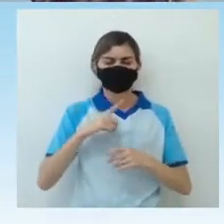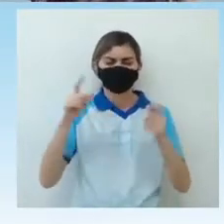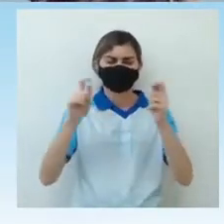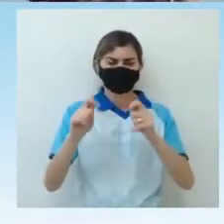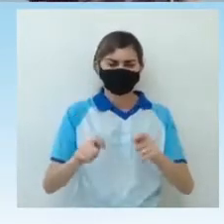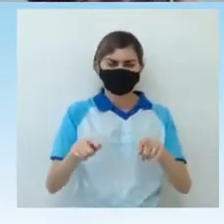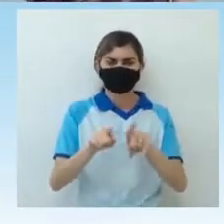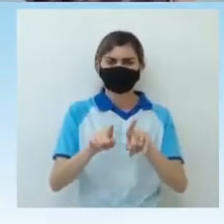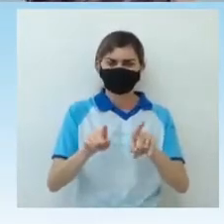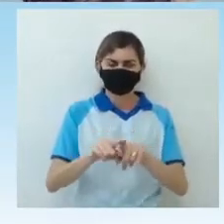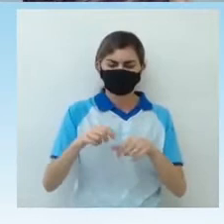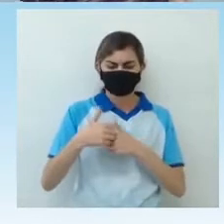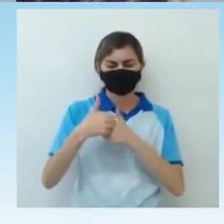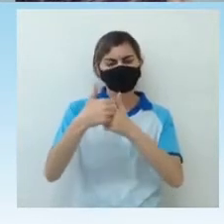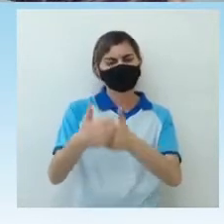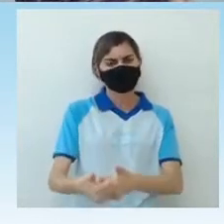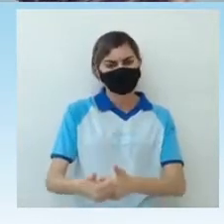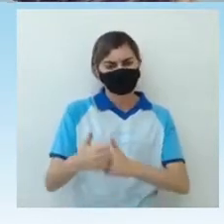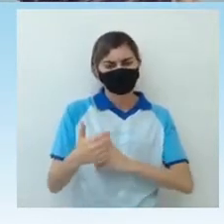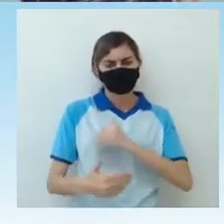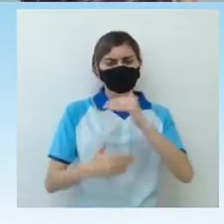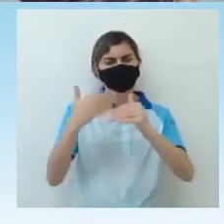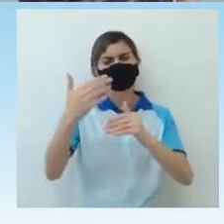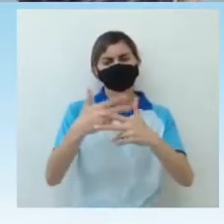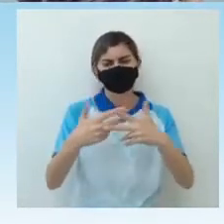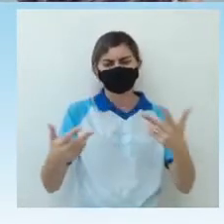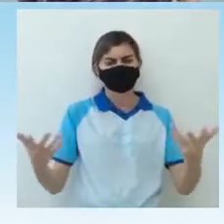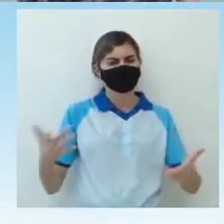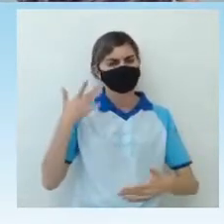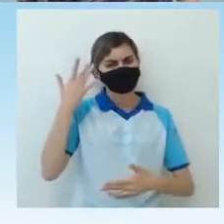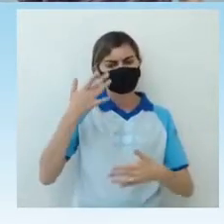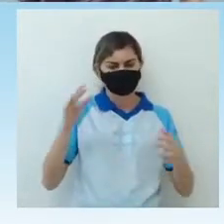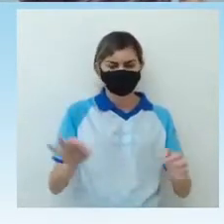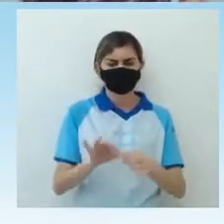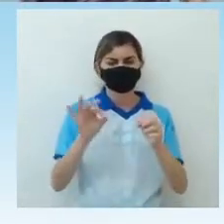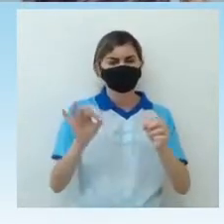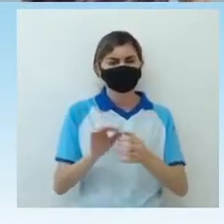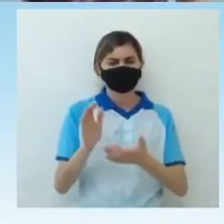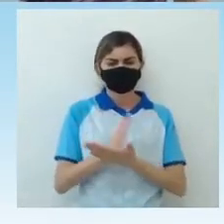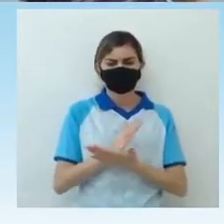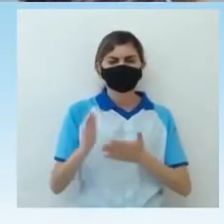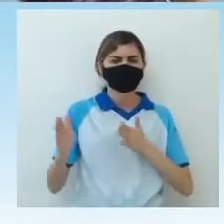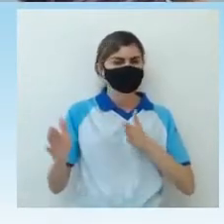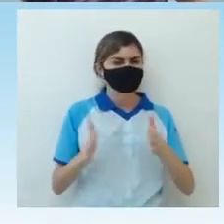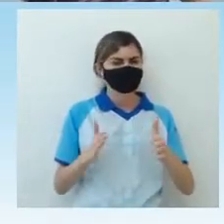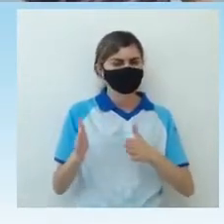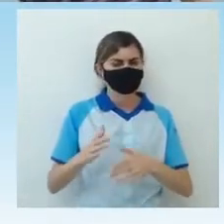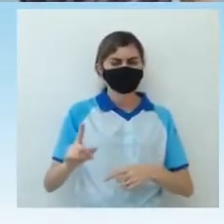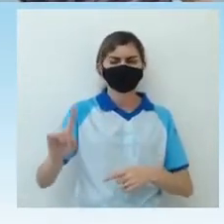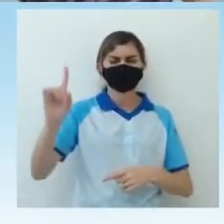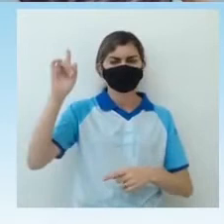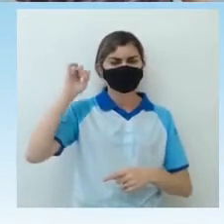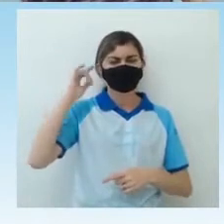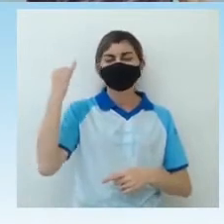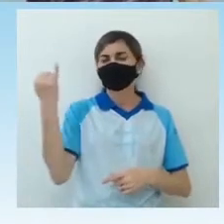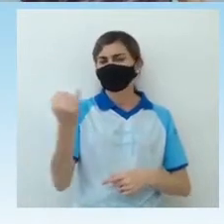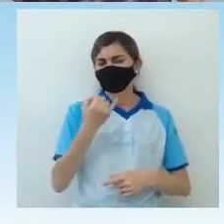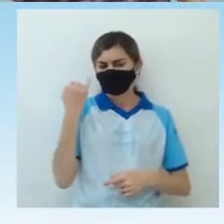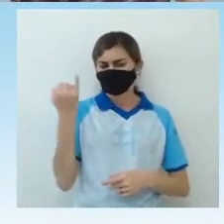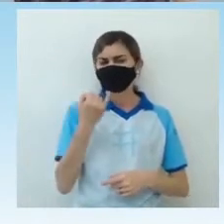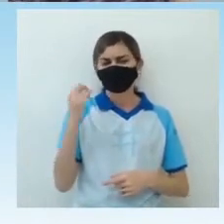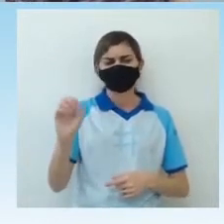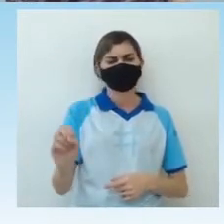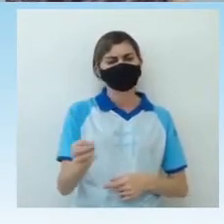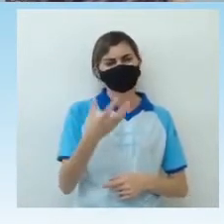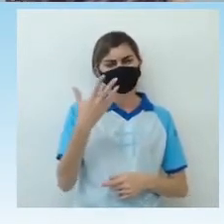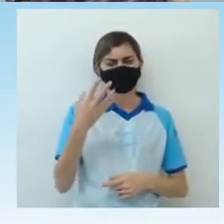também acompanhou essa evolução e coisas que hoje a gente acha bobagem, em algum período lá atrás foi super importante e foi uma